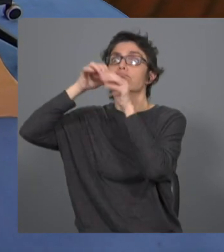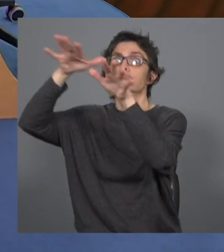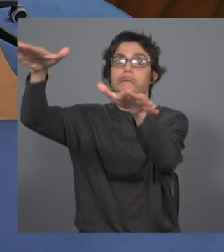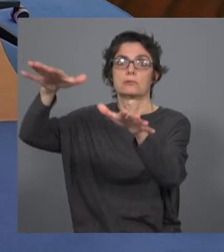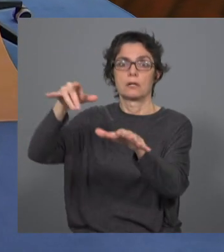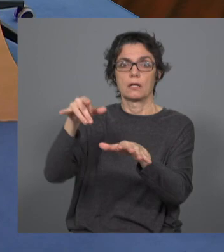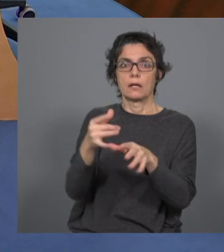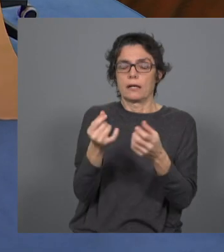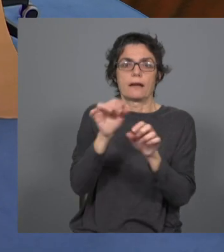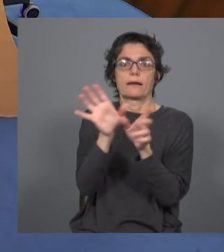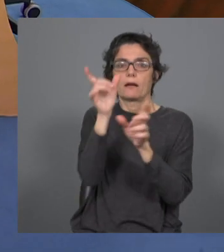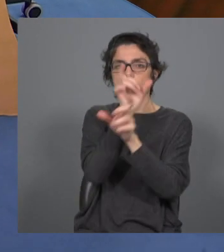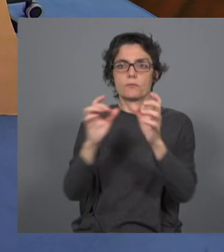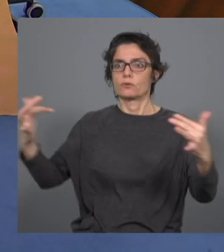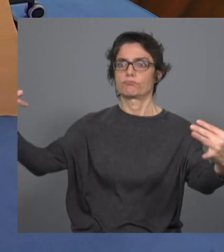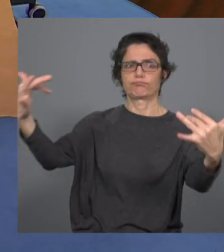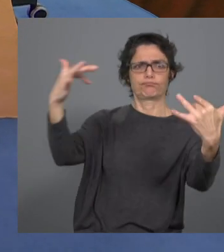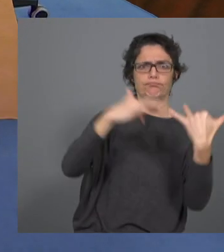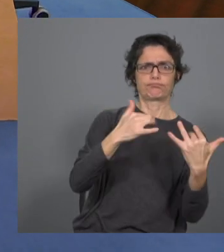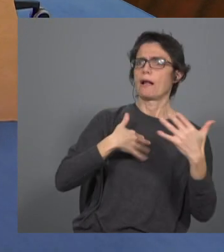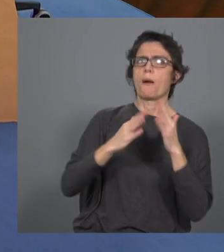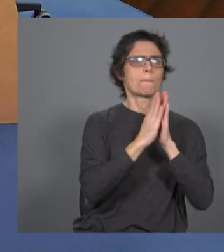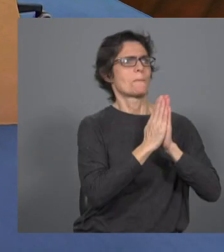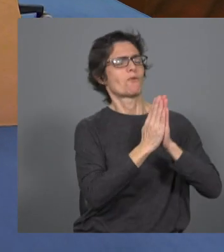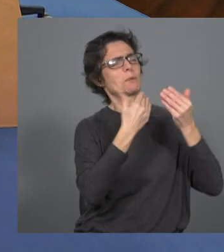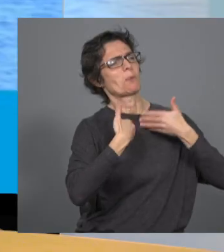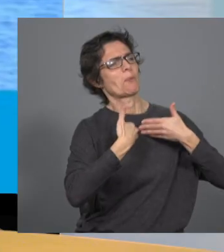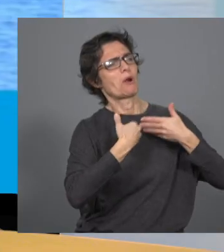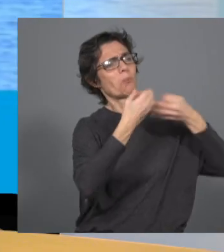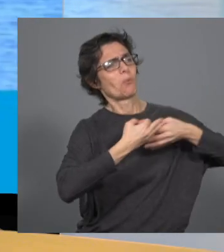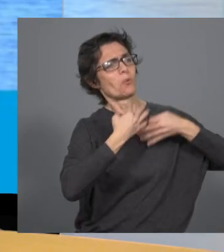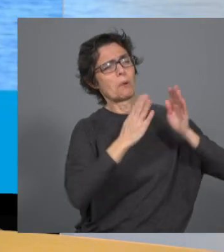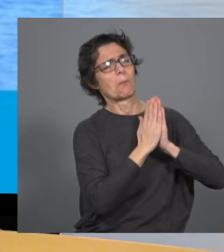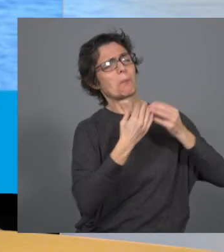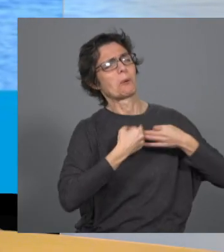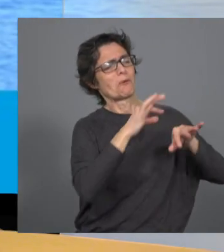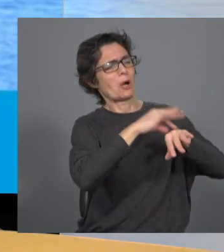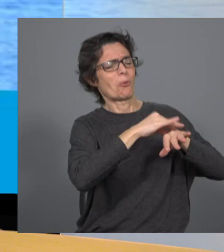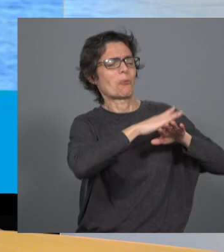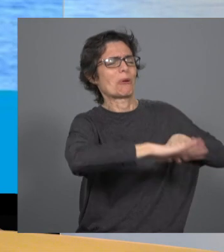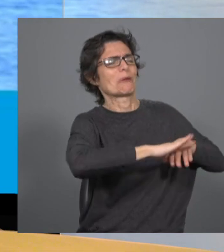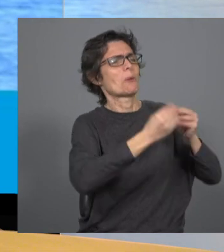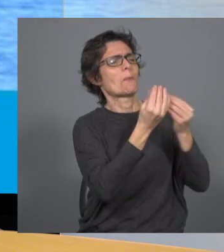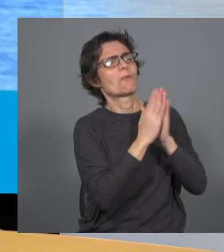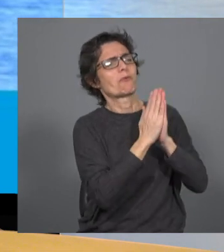uma busca intensa pela cura, todos queriam ver livres das suas maleitas.